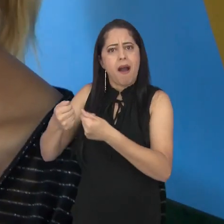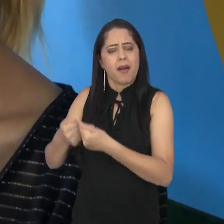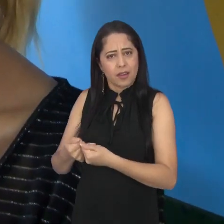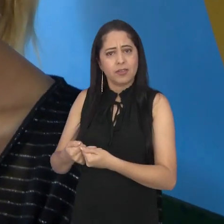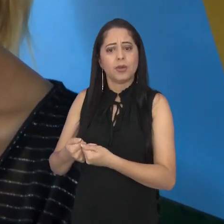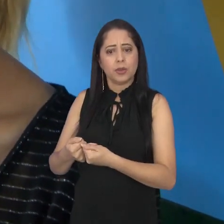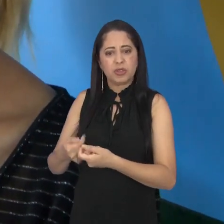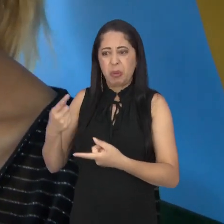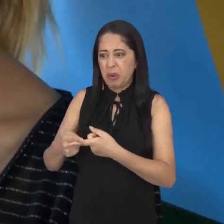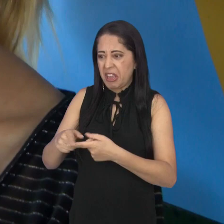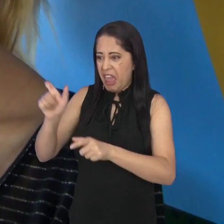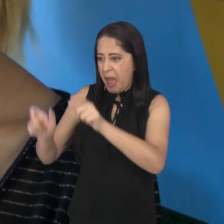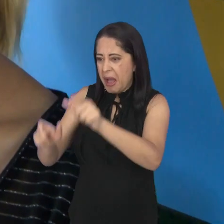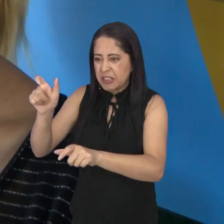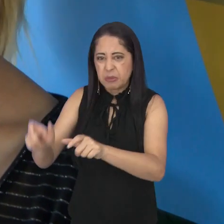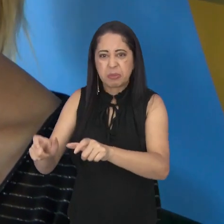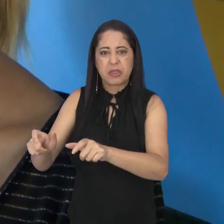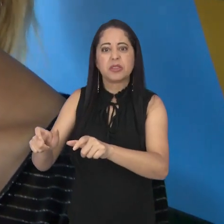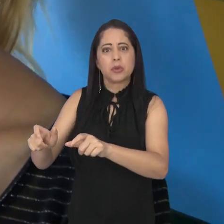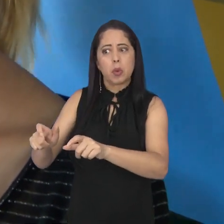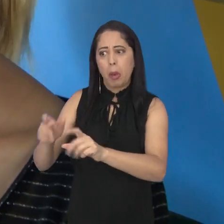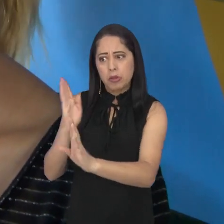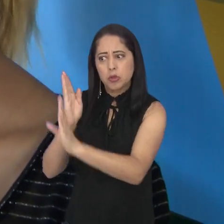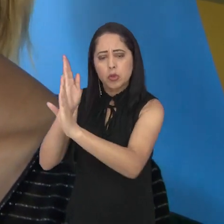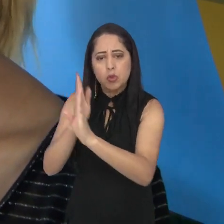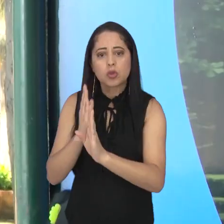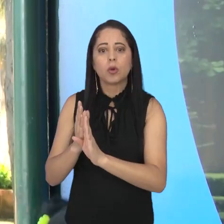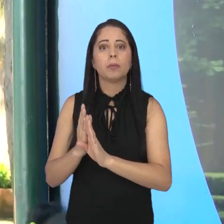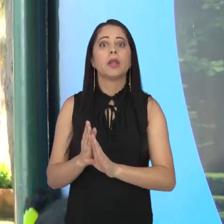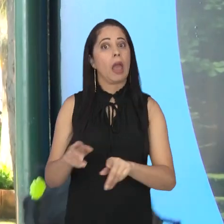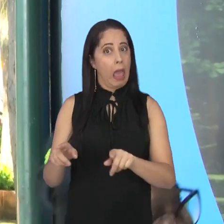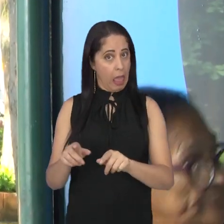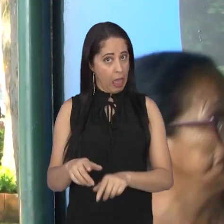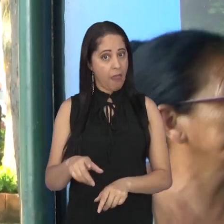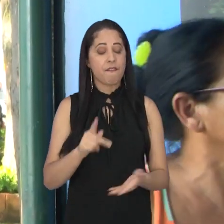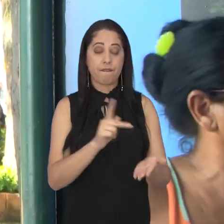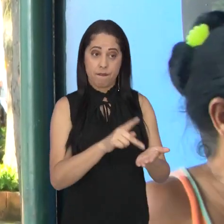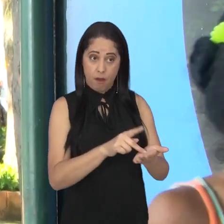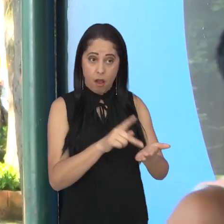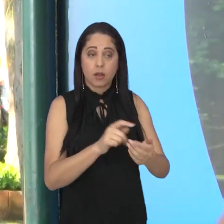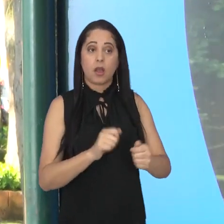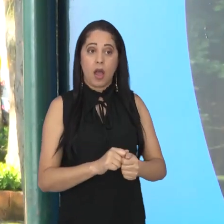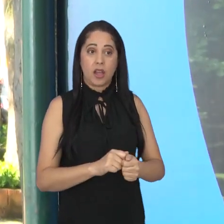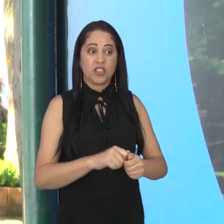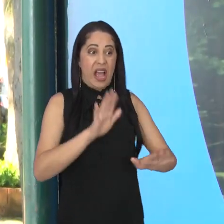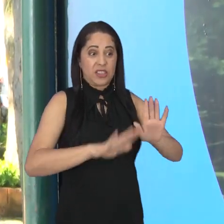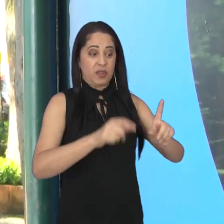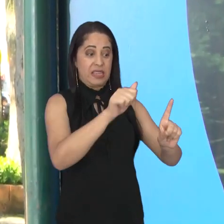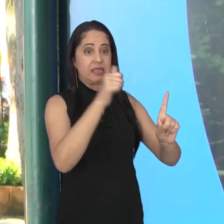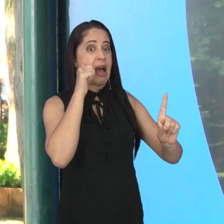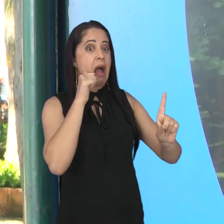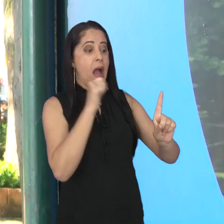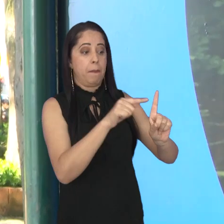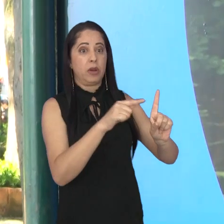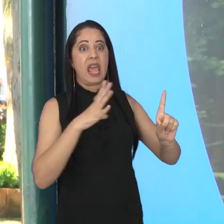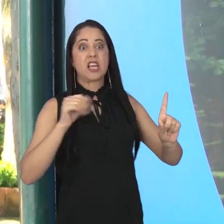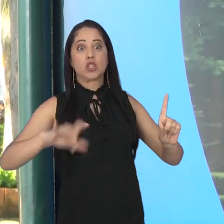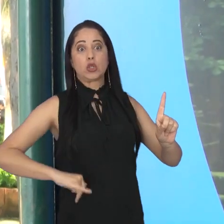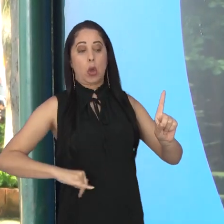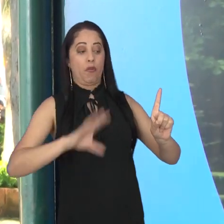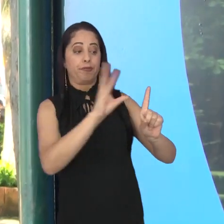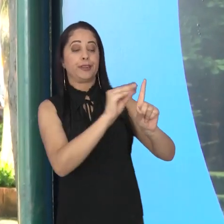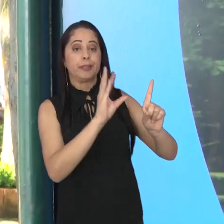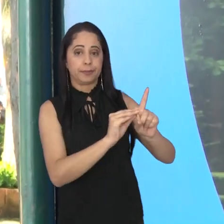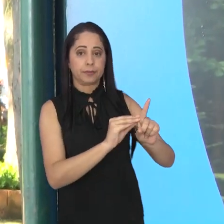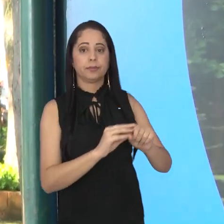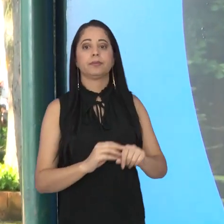Seria excelente, porque aí você tem como identificar o agressor, né? Principalmente para os casos de mulheres, né? Que normalmente vai ser